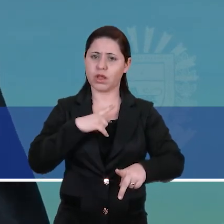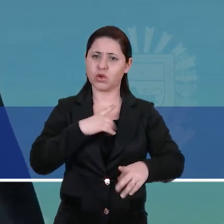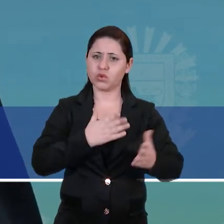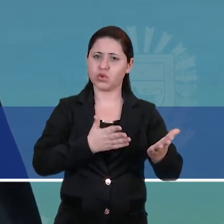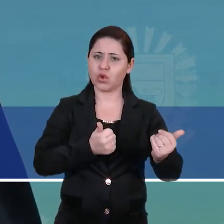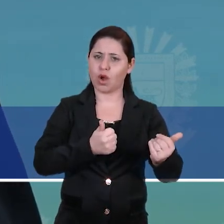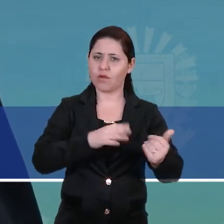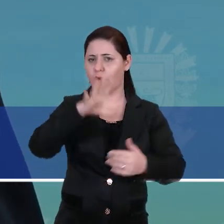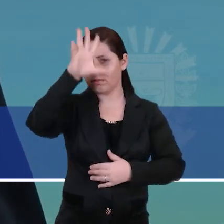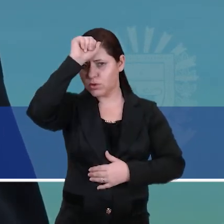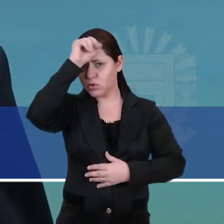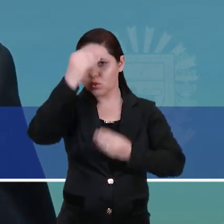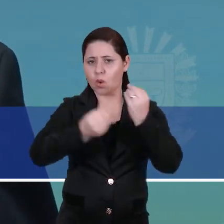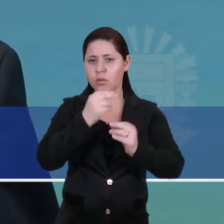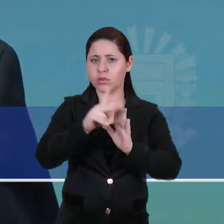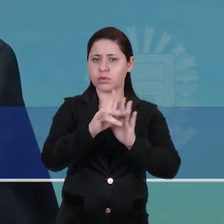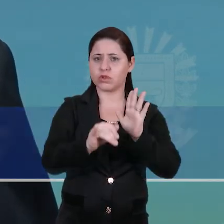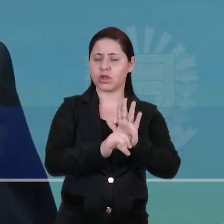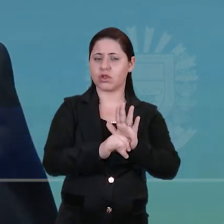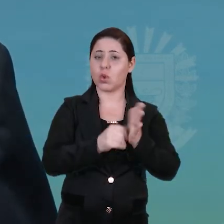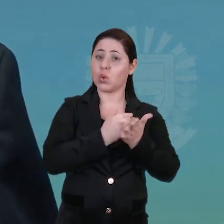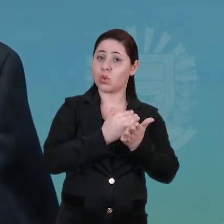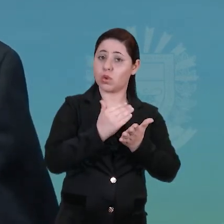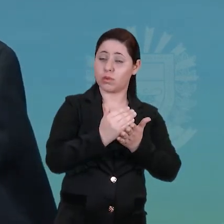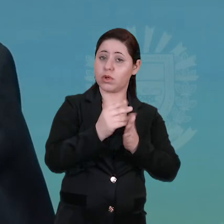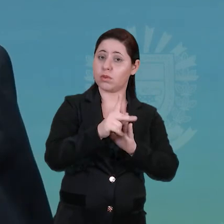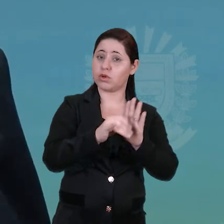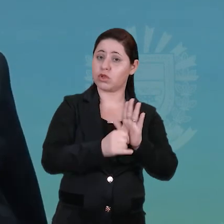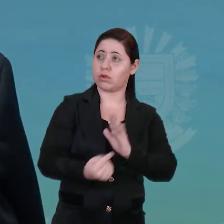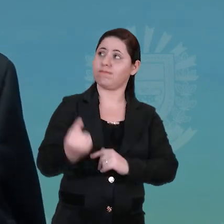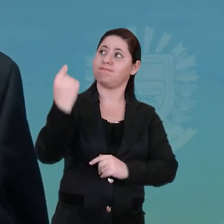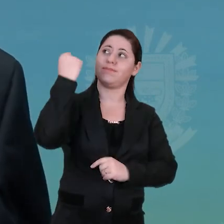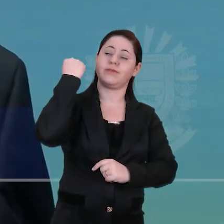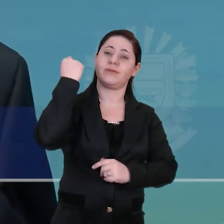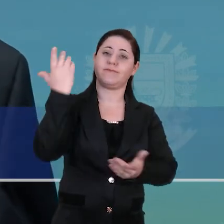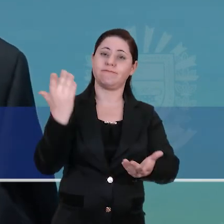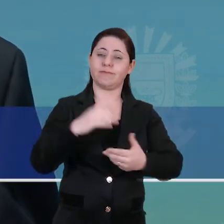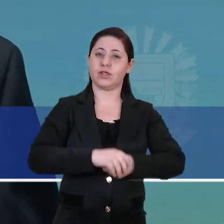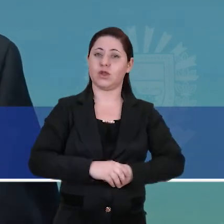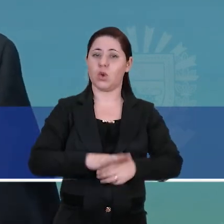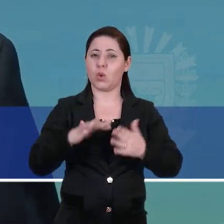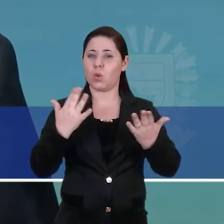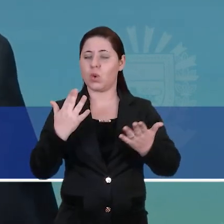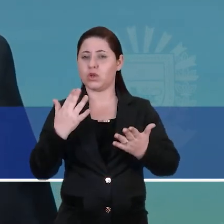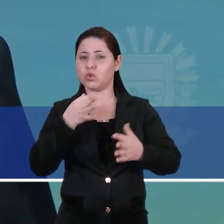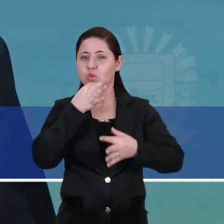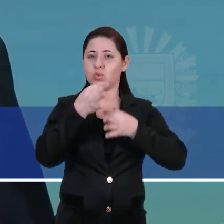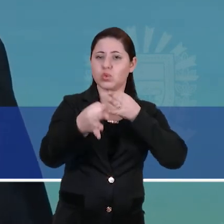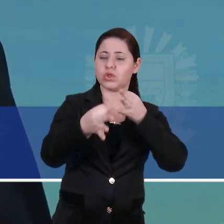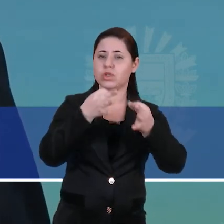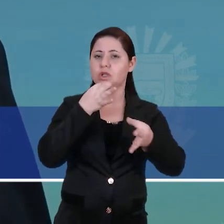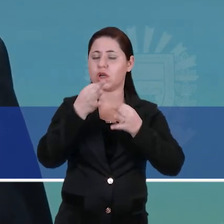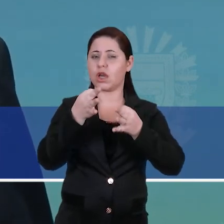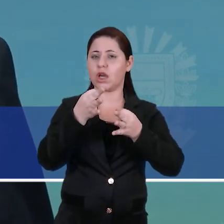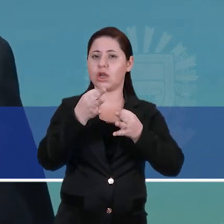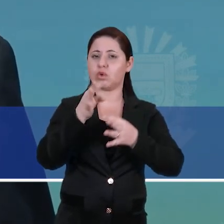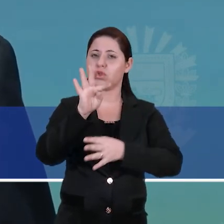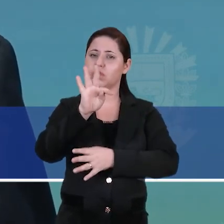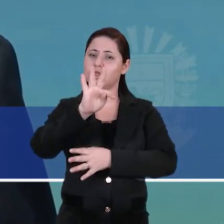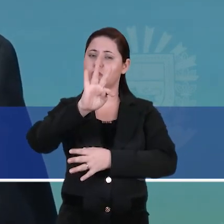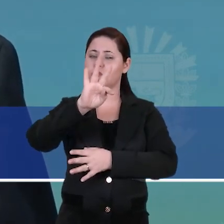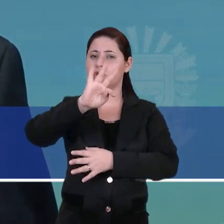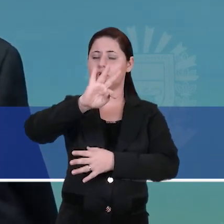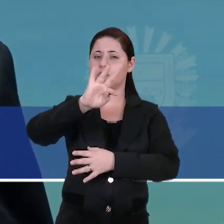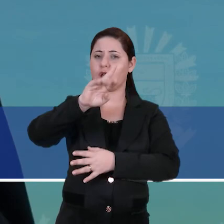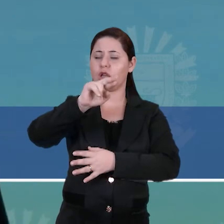o Jovem Aprendiz como um programa, e a gente começou esse projeto lá atrás, quando foi sugerido pelo Tribunal Regional